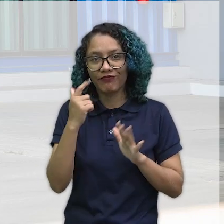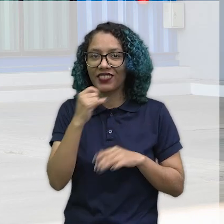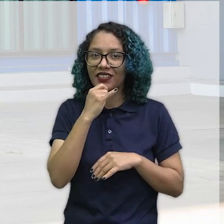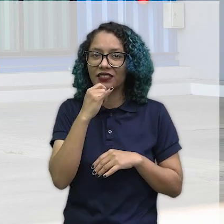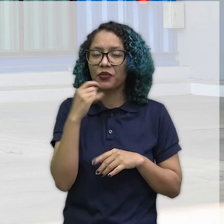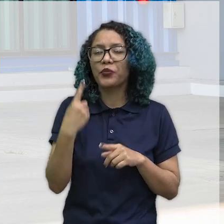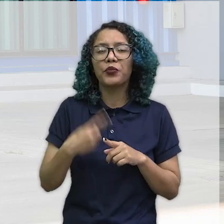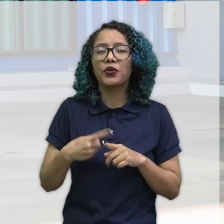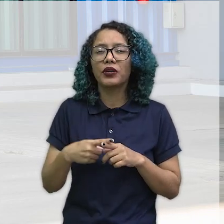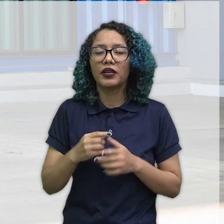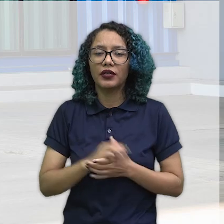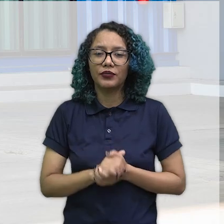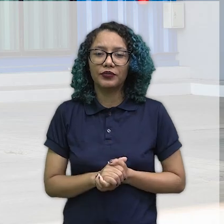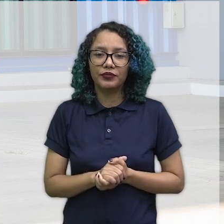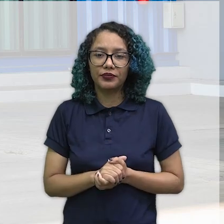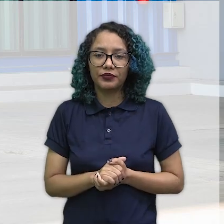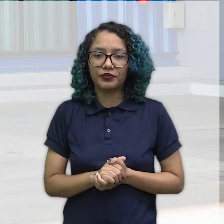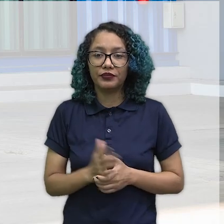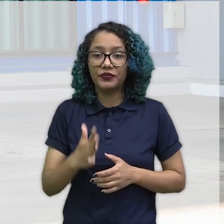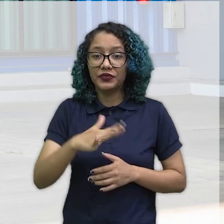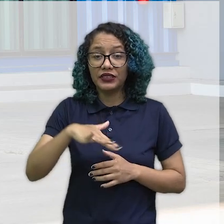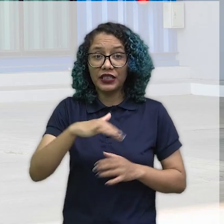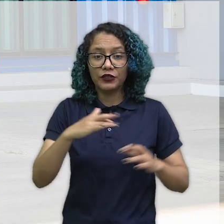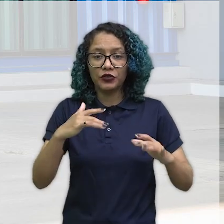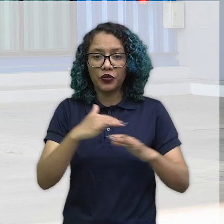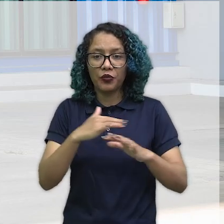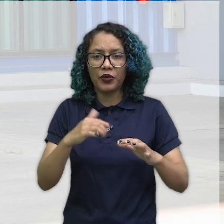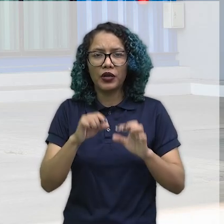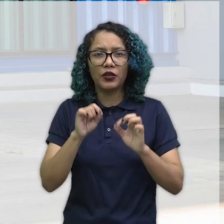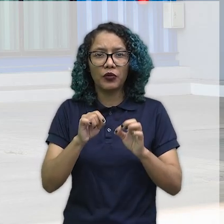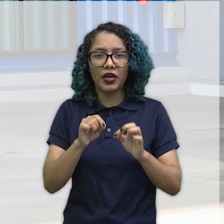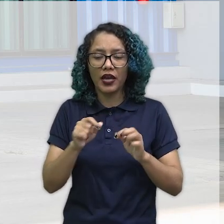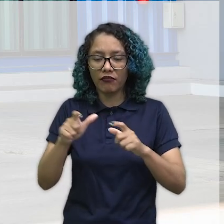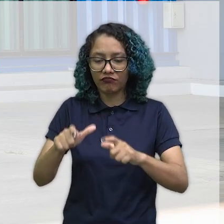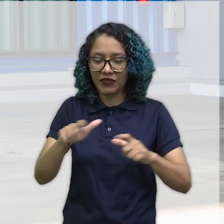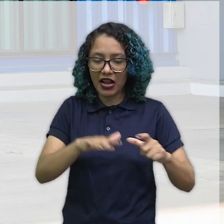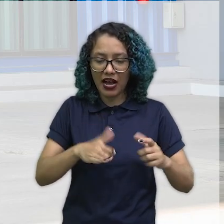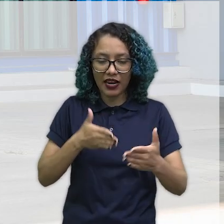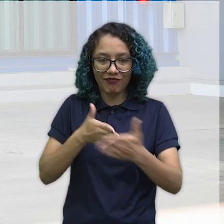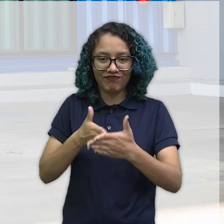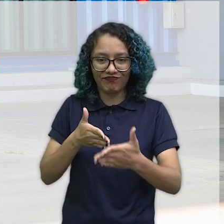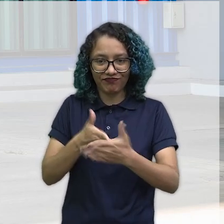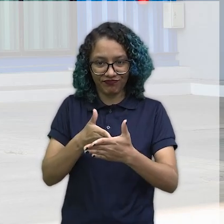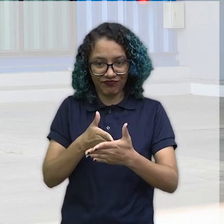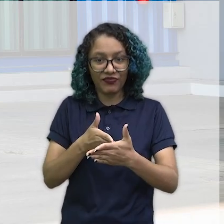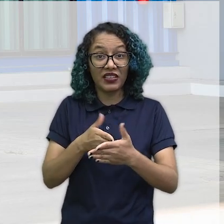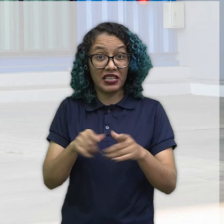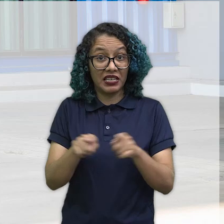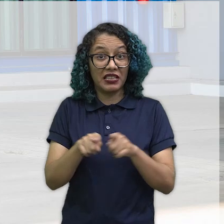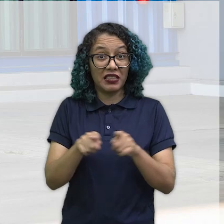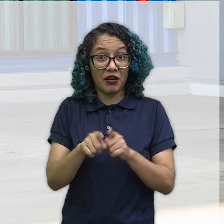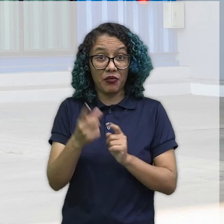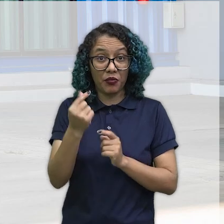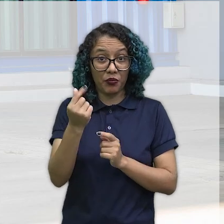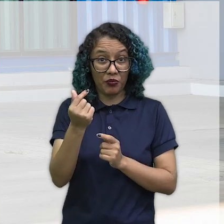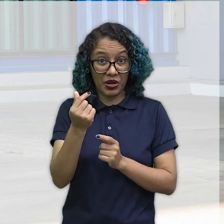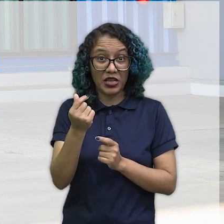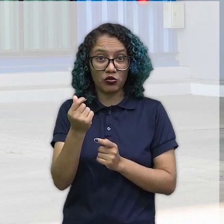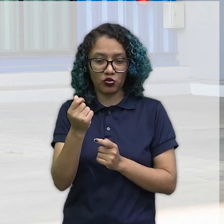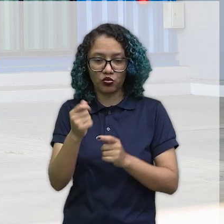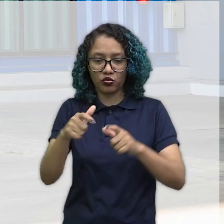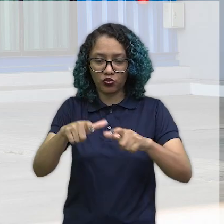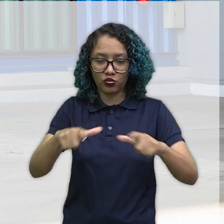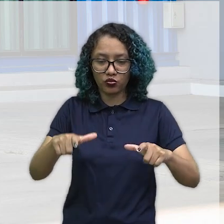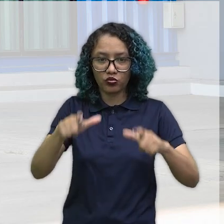aqui. Por quê? Porque em áreas urbanas o espaço é limitado e os custos, dos terrenos são elevados, são muito